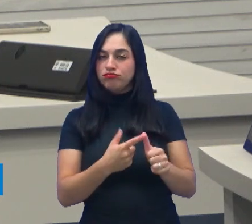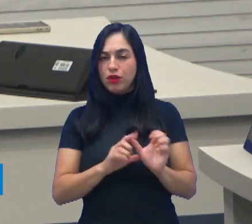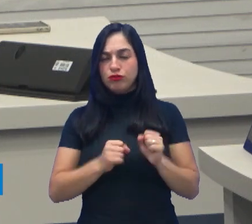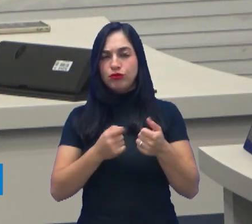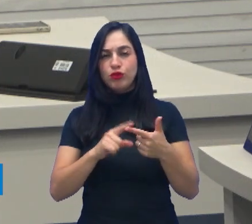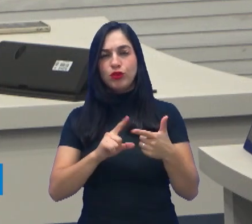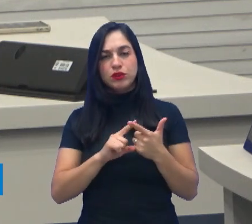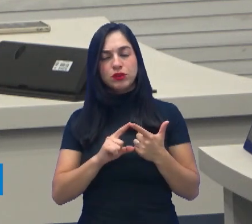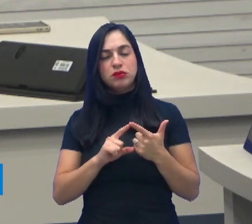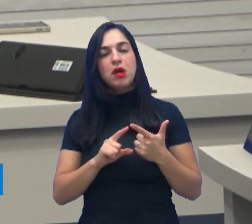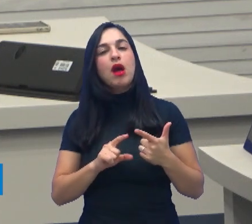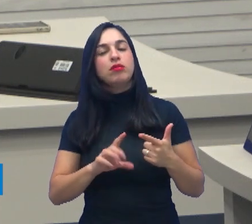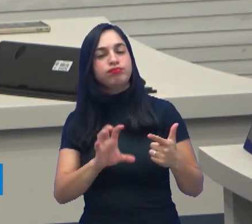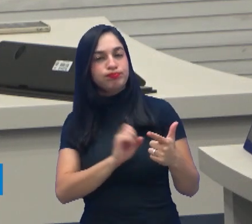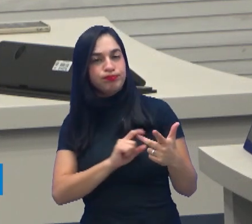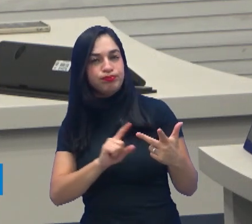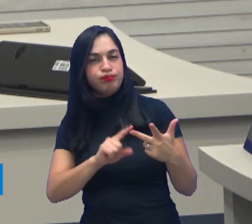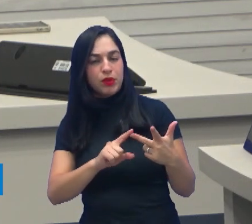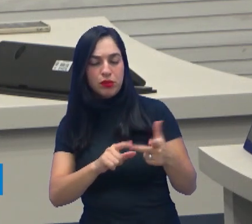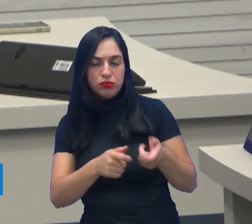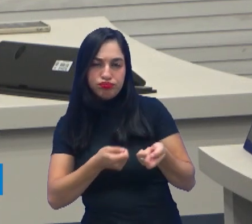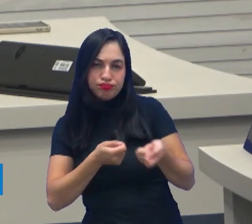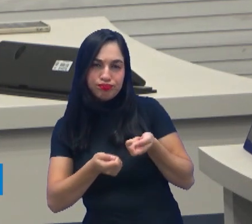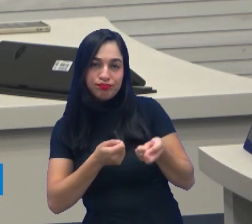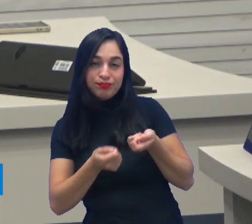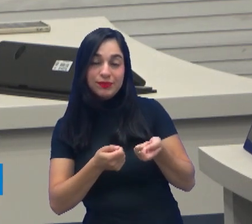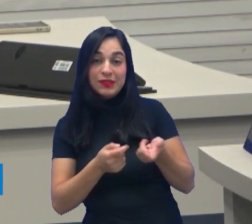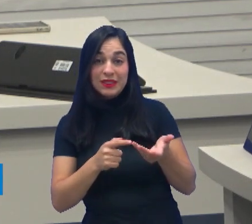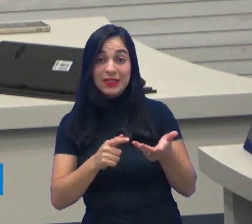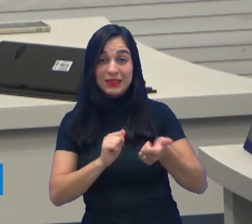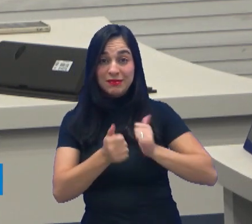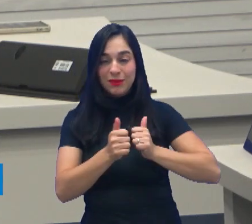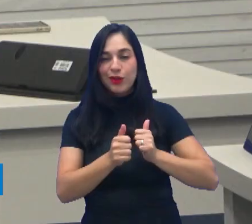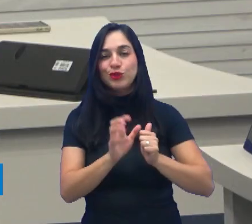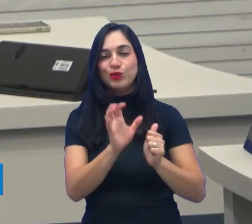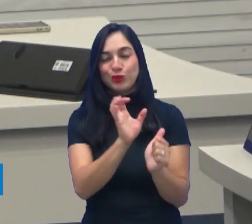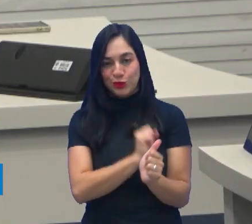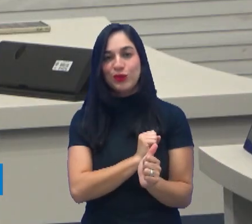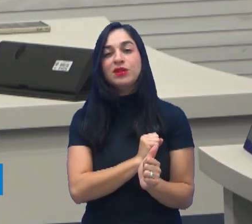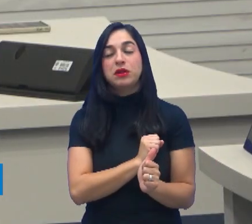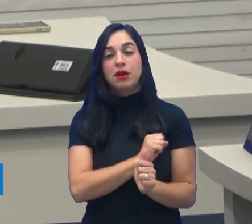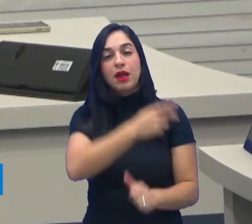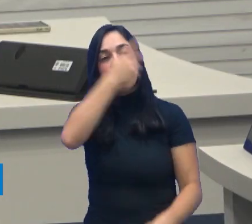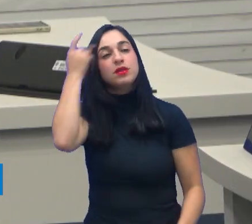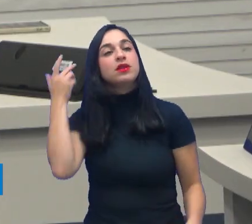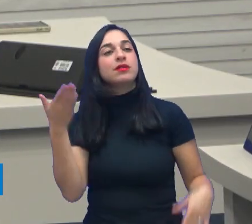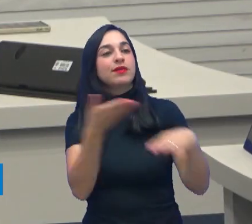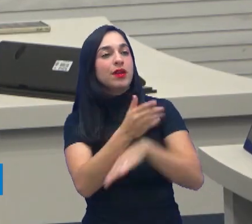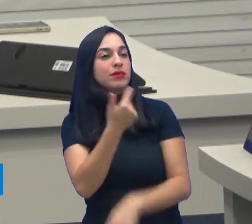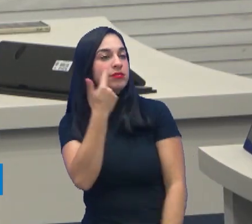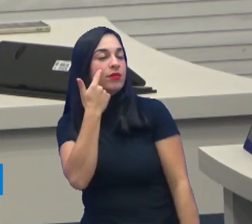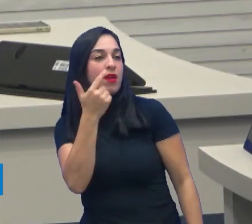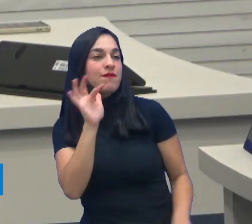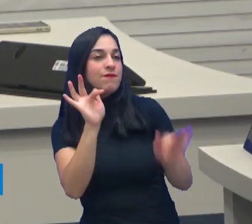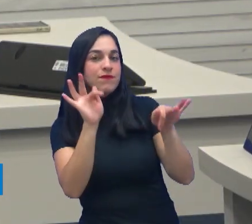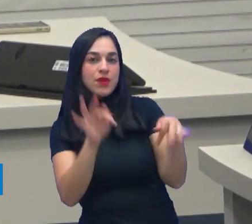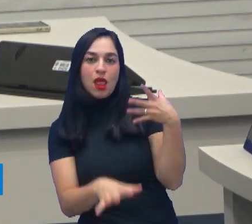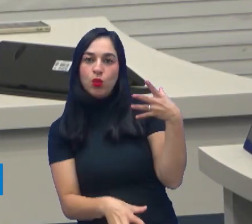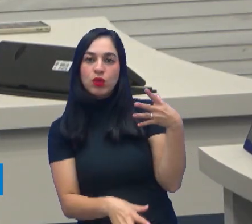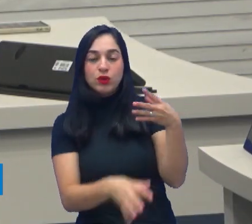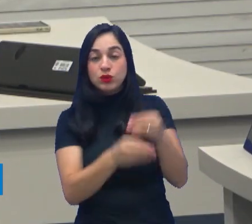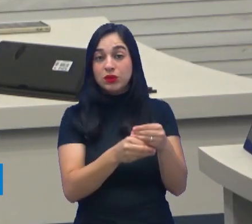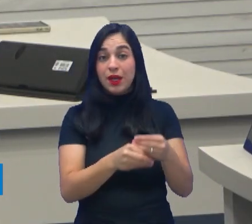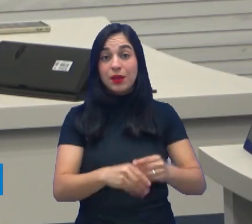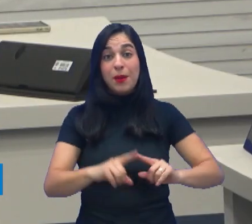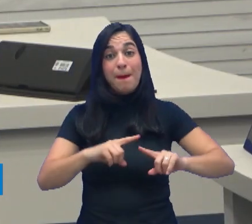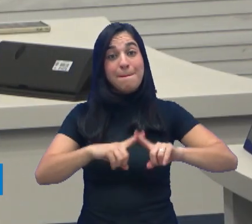pelo esporte. Muitas vezes as pessoas vêm apenas ver o resultado final da competição, mas por